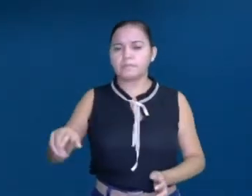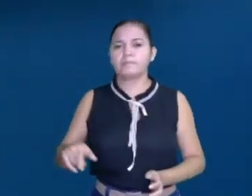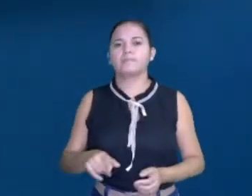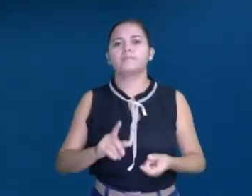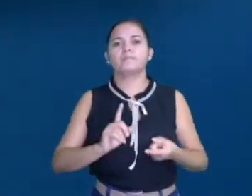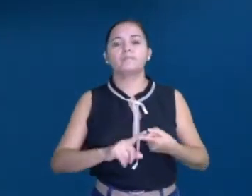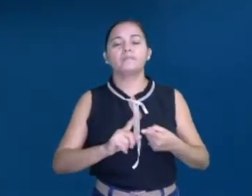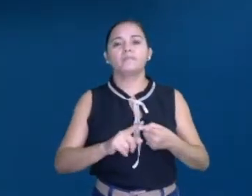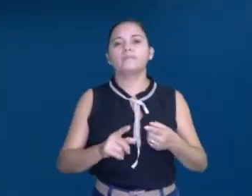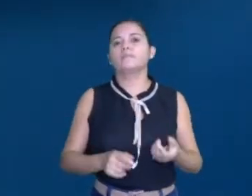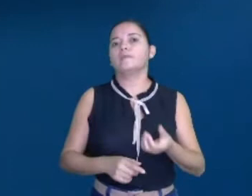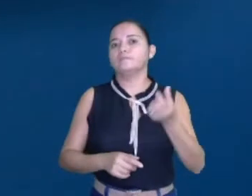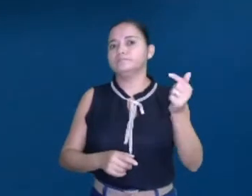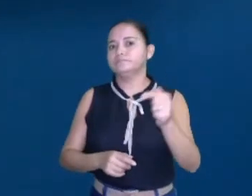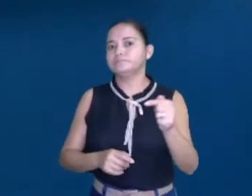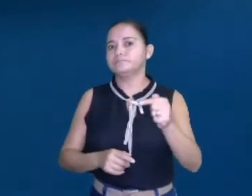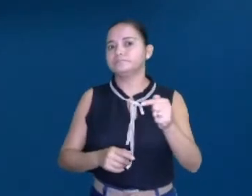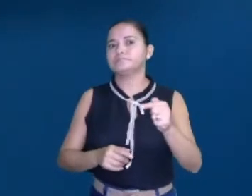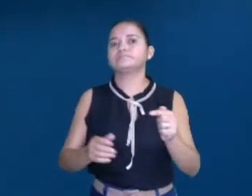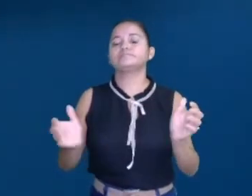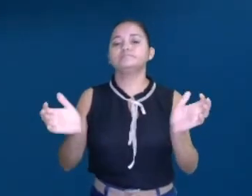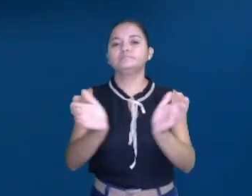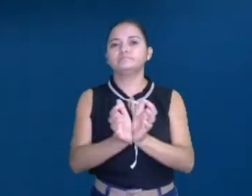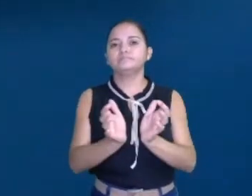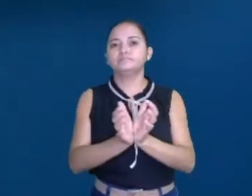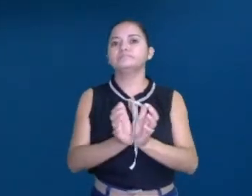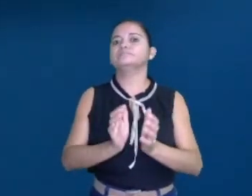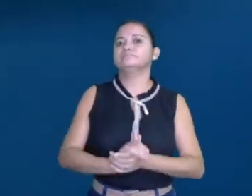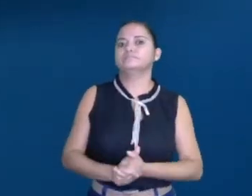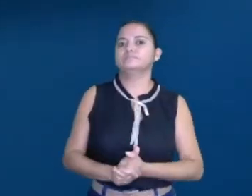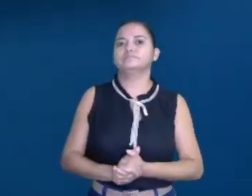política também é uma forma comum de grupo social.